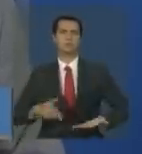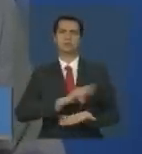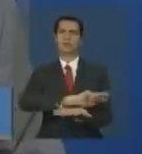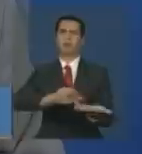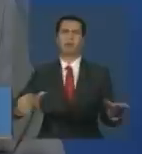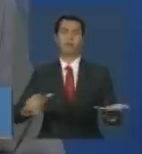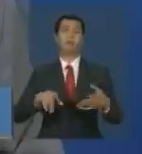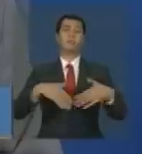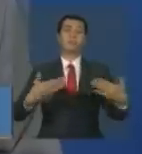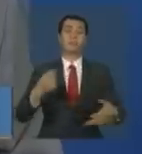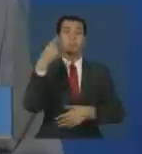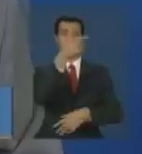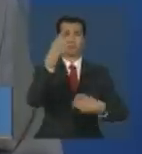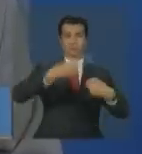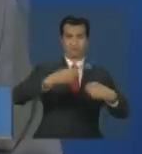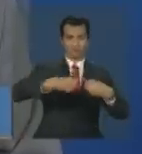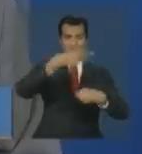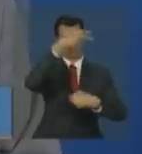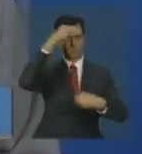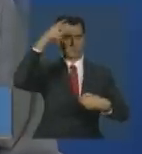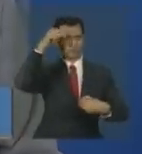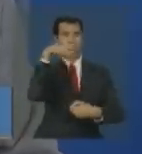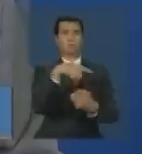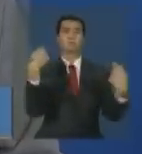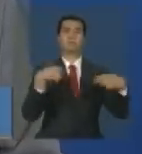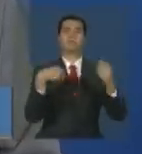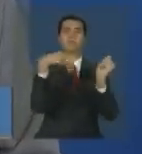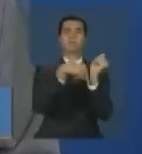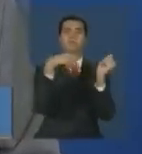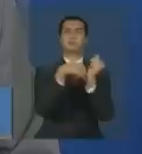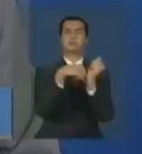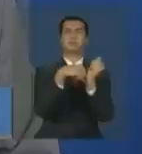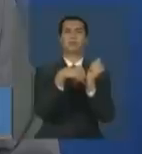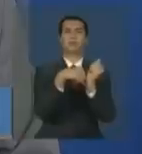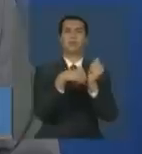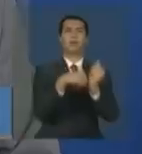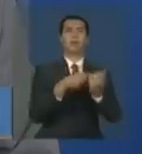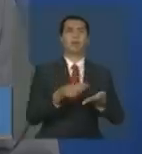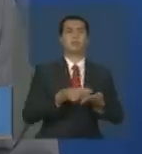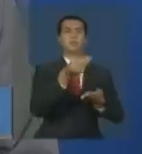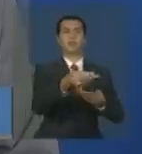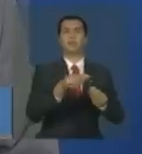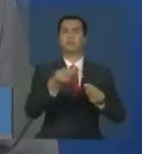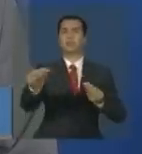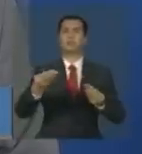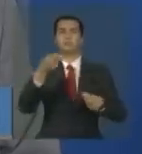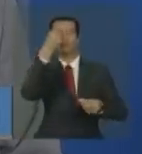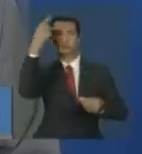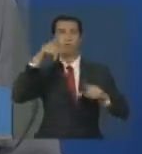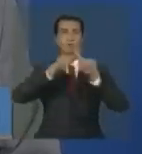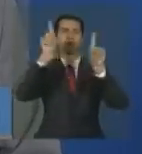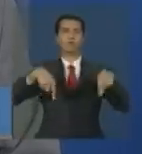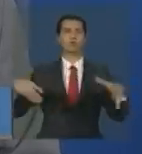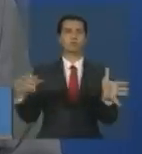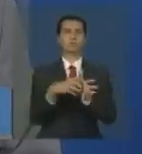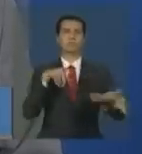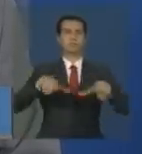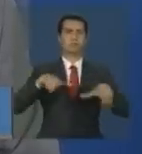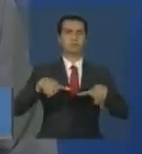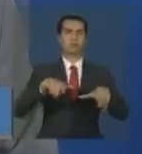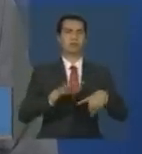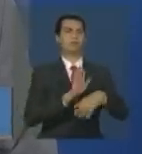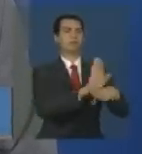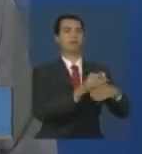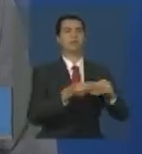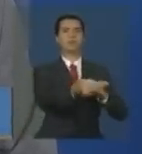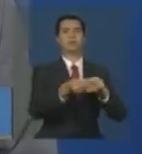acabava tendo que disponibilizar essa senha para várias pessoas do município. Então, por exemplo, a pessoa que ia lá